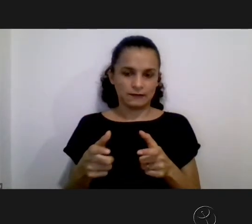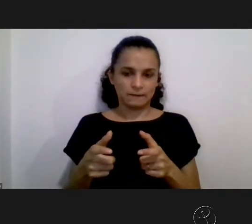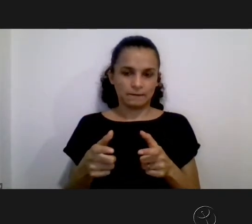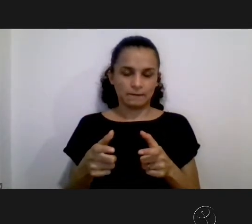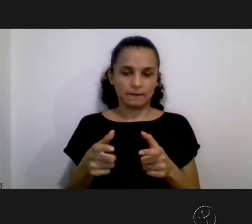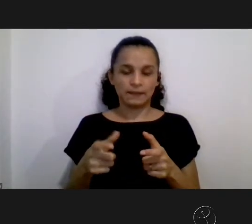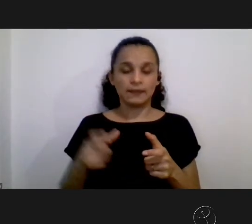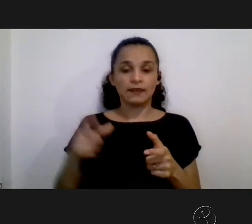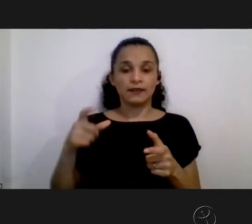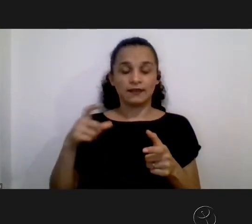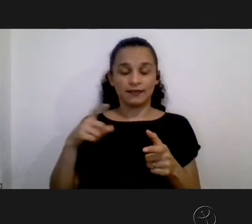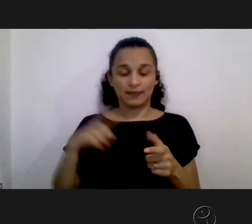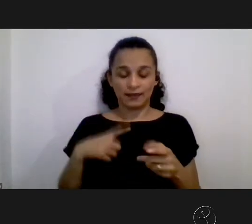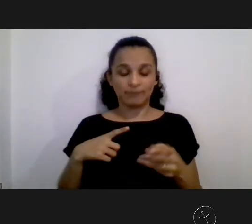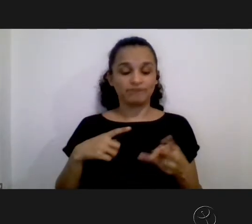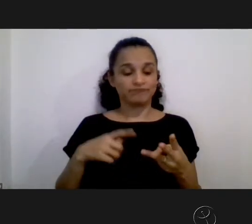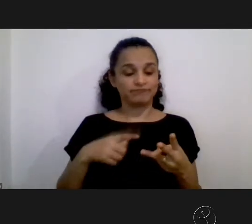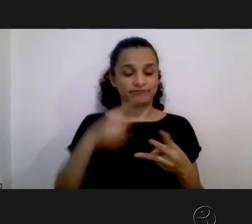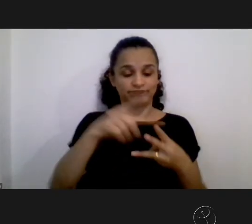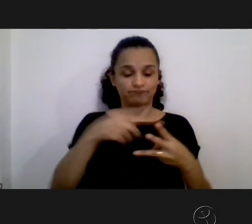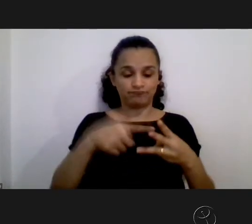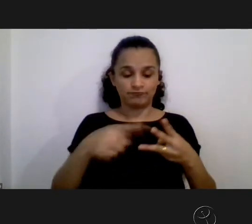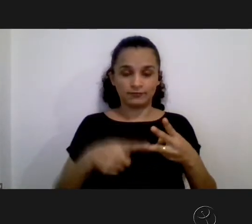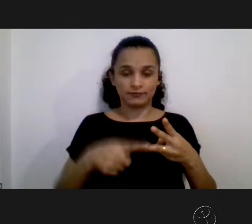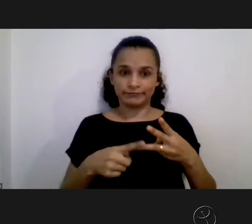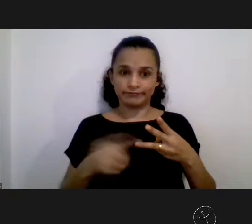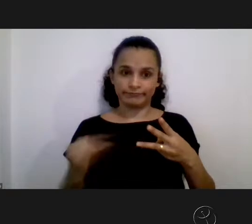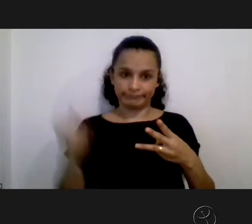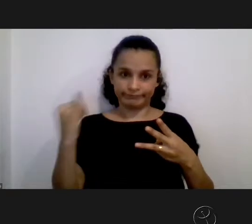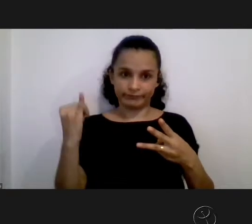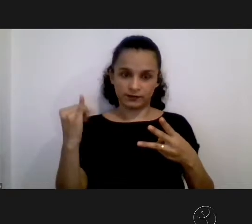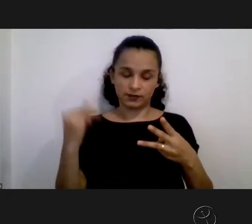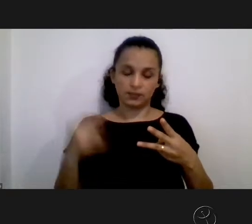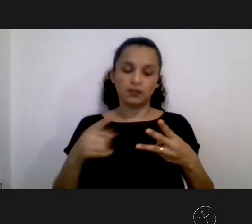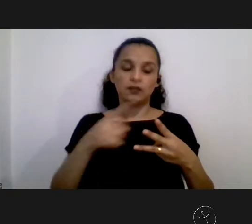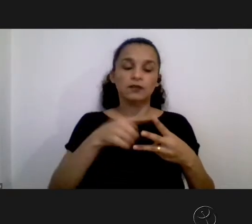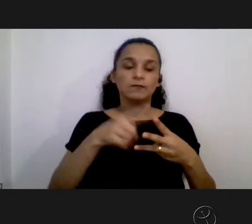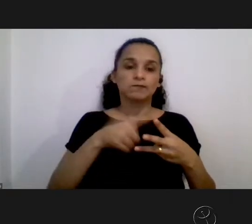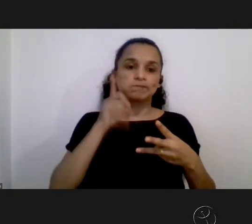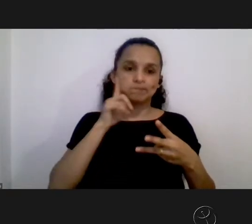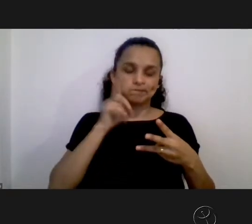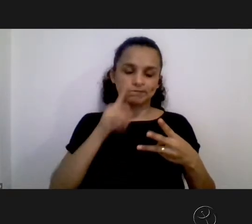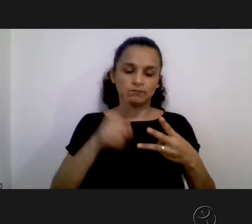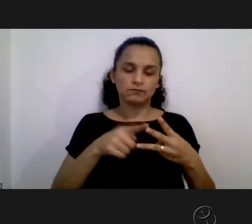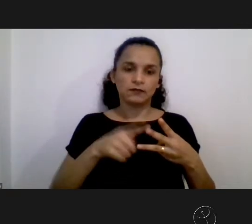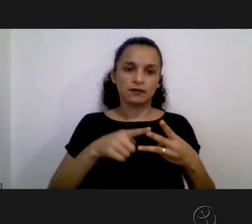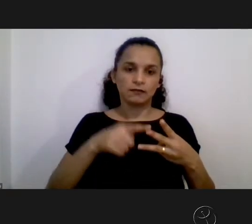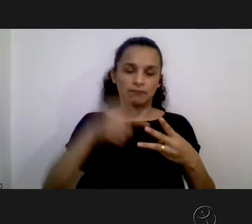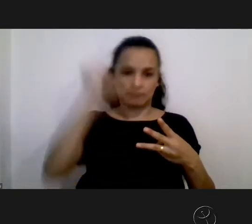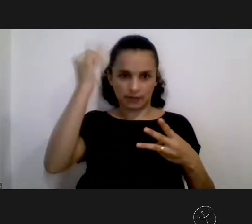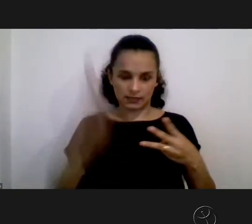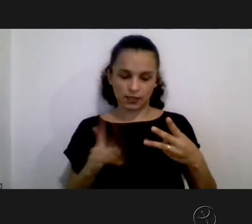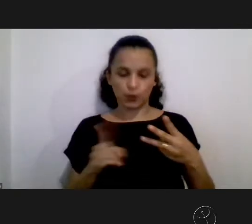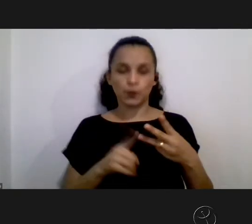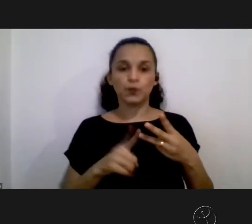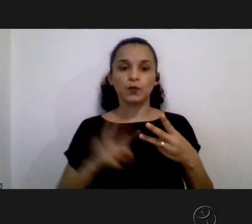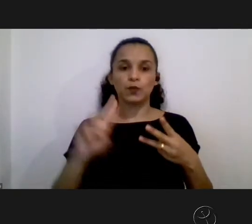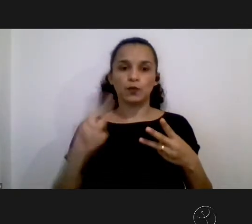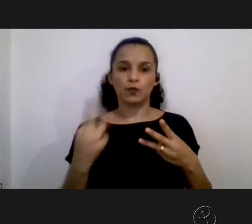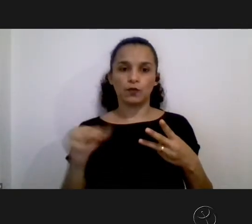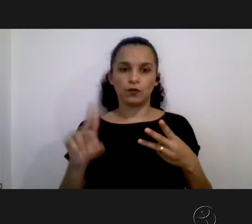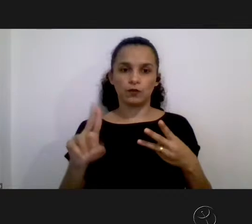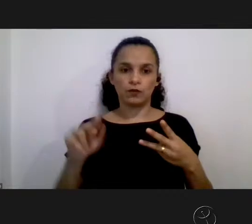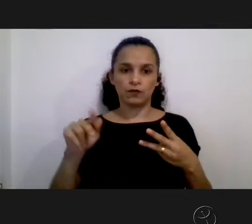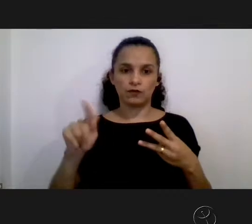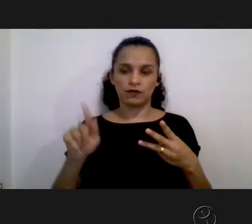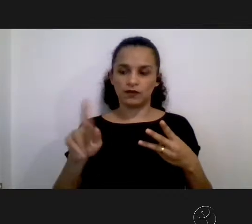exceções impressionantes: os Estados Unidos, o Brasil e a Hungria. O